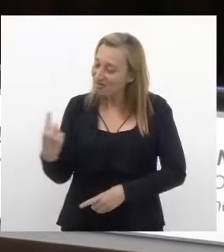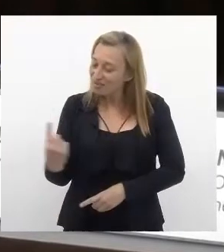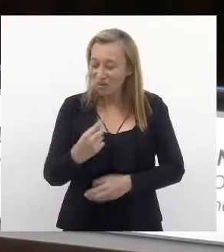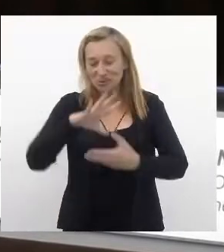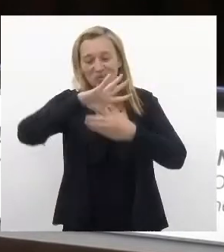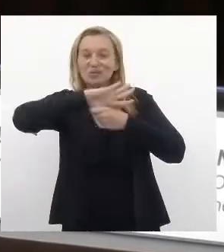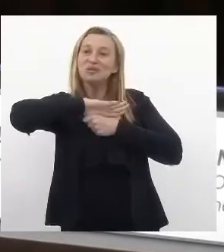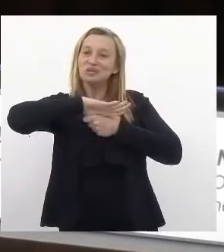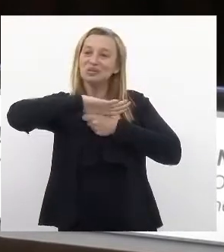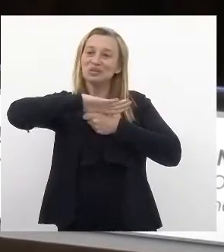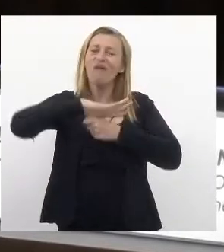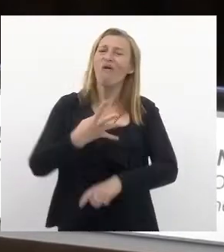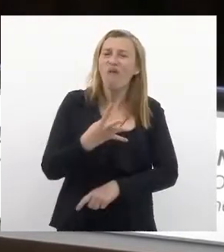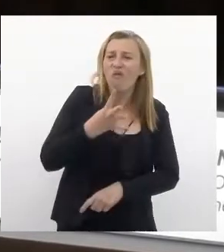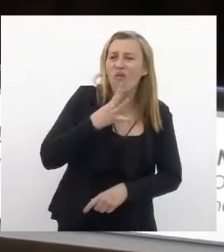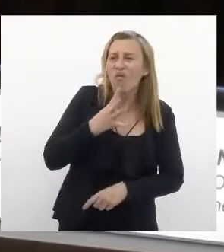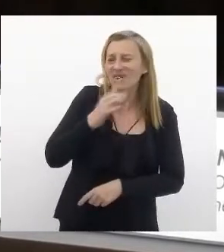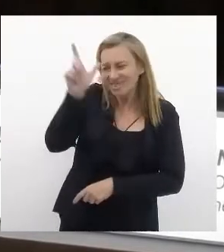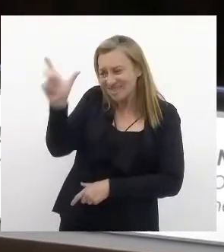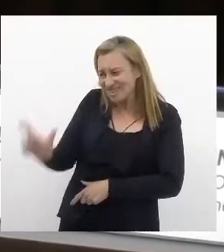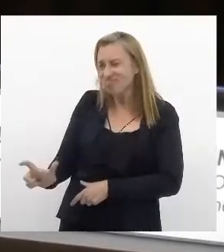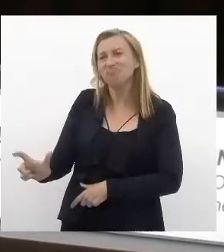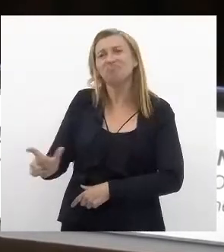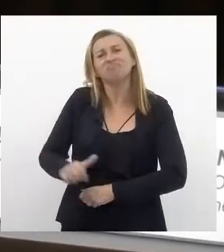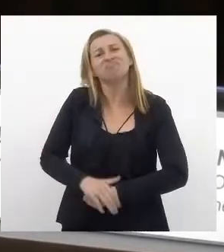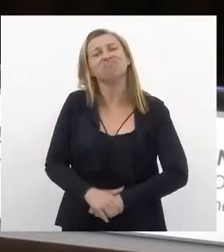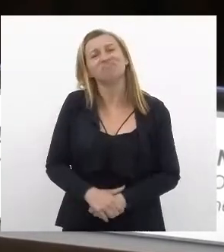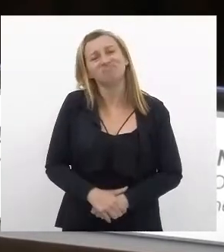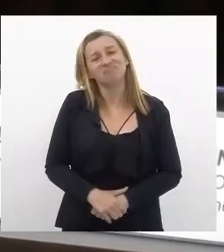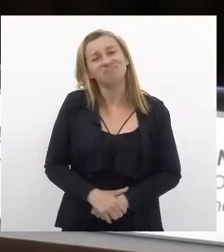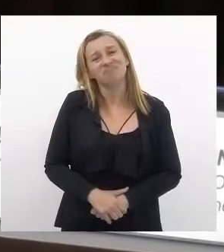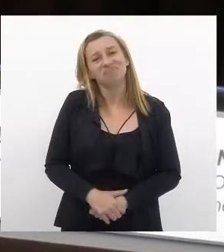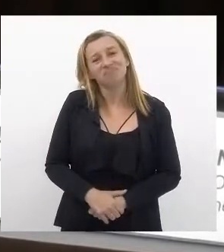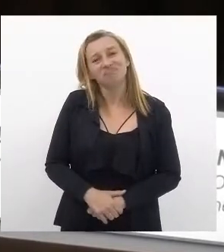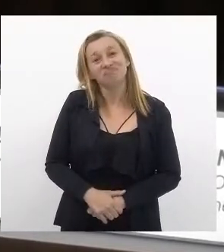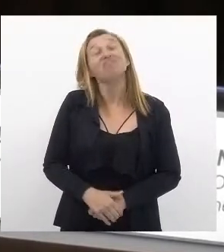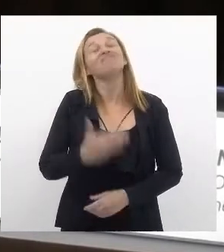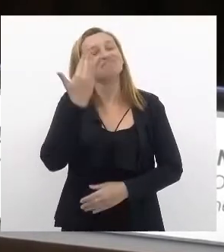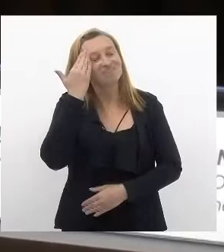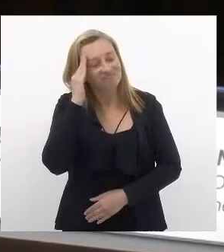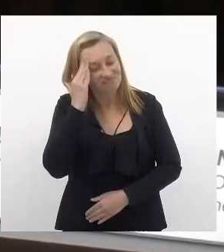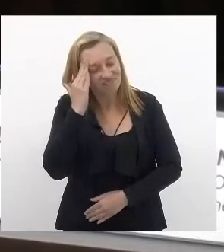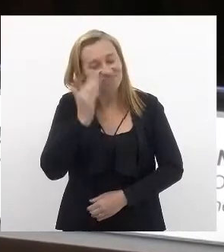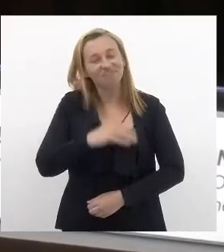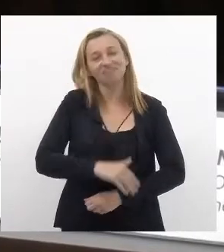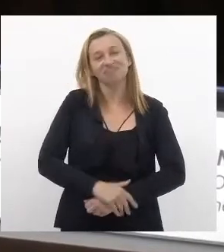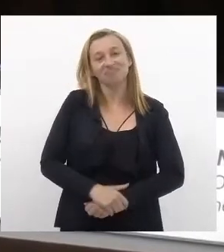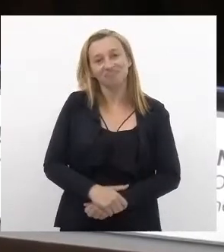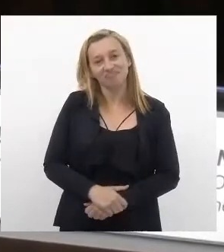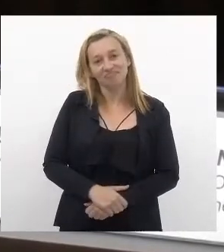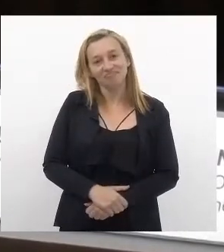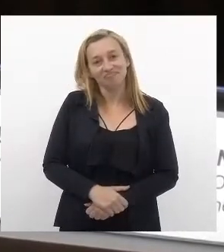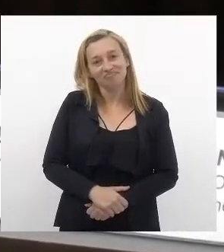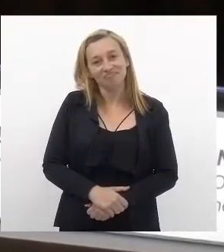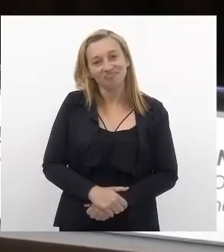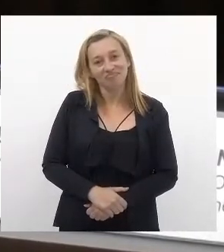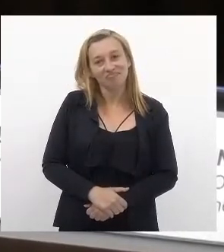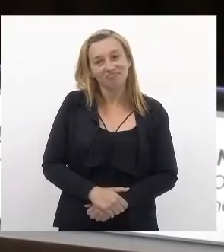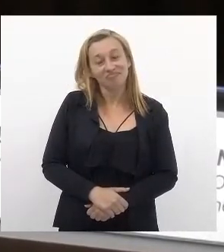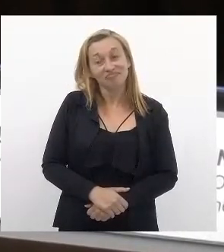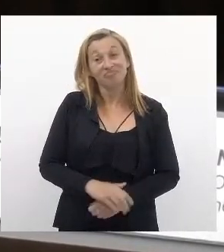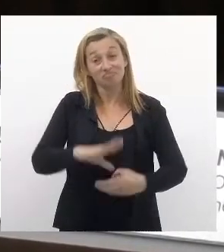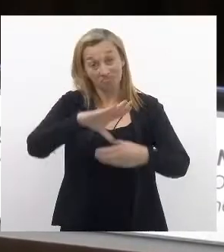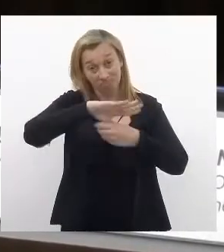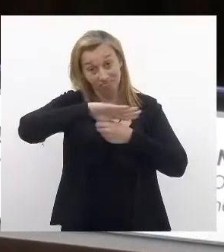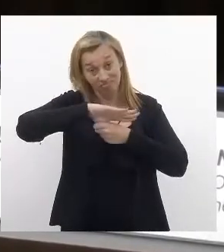cônsul, conhecê-lo e compreender que o